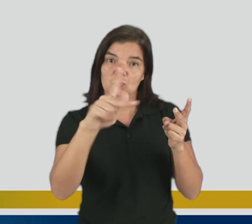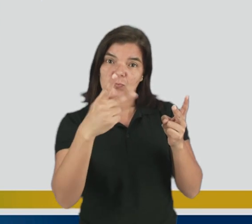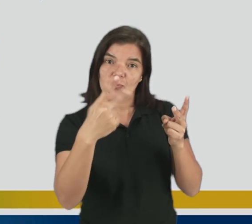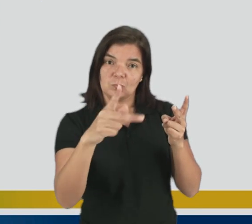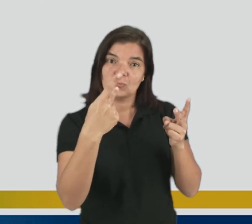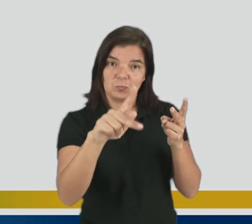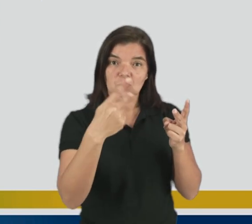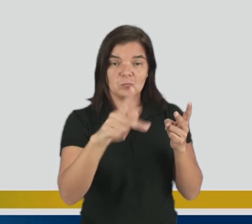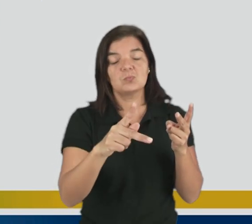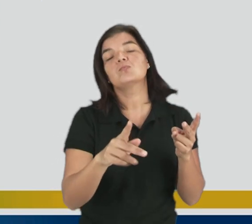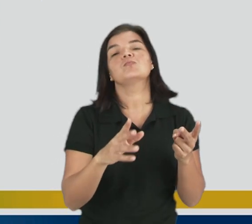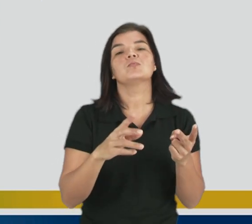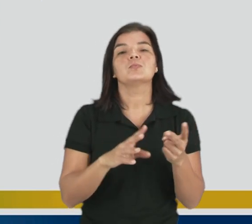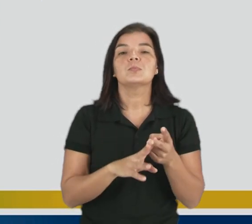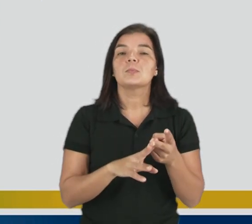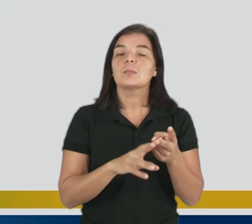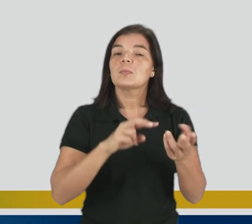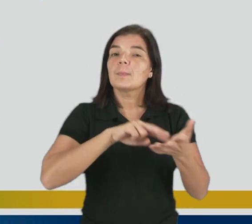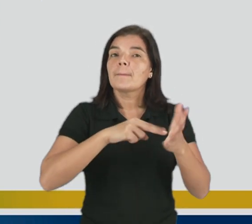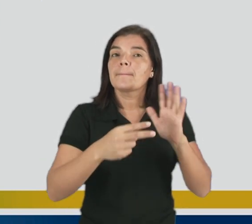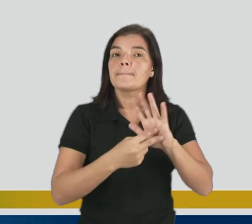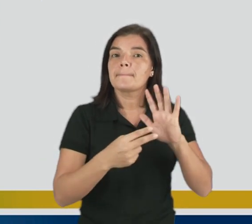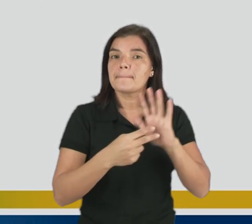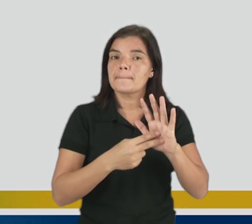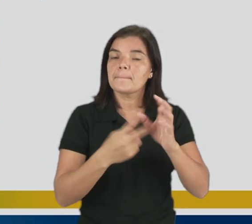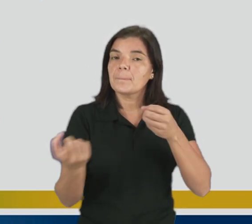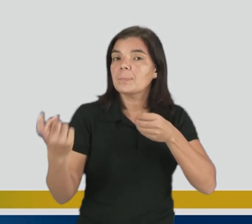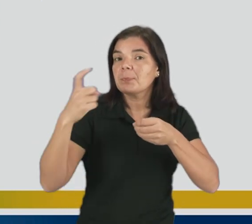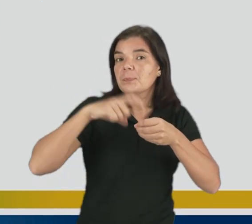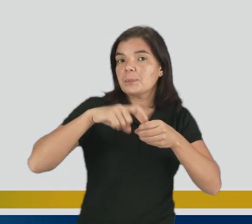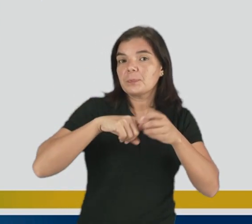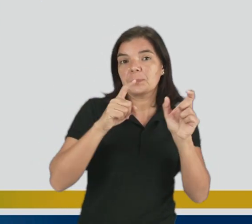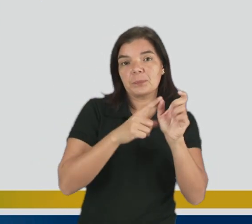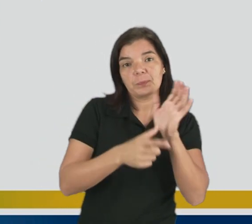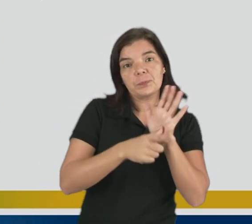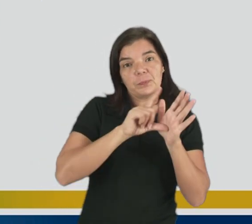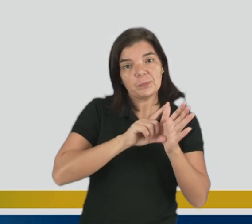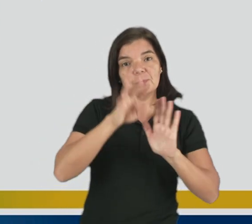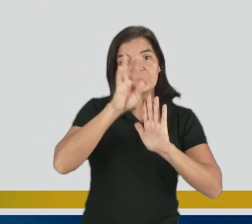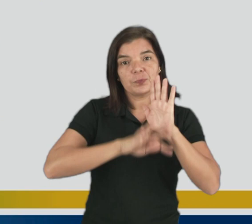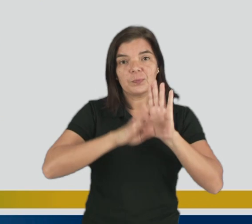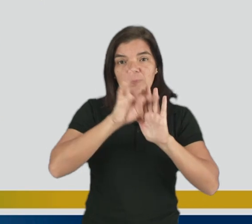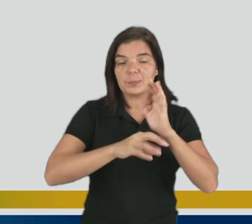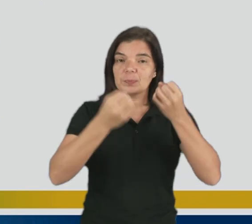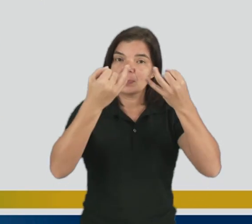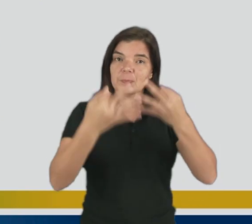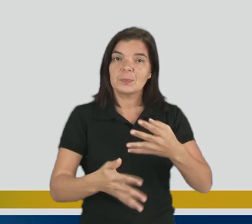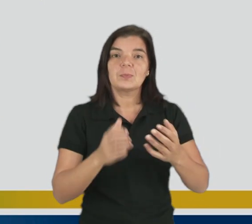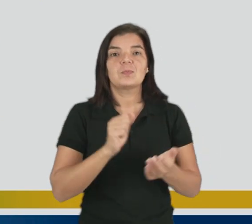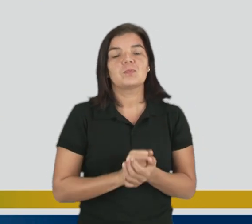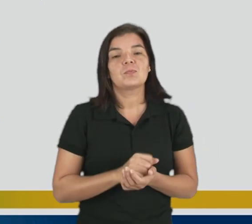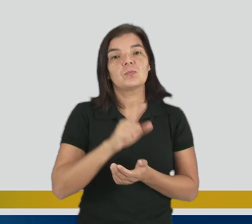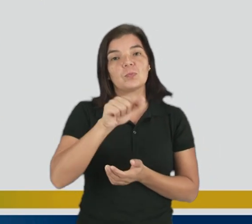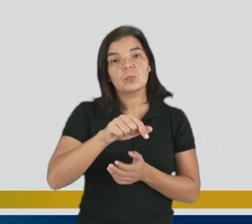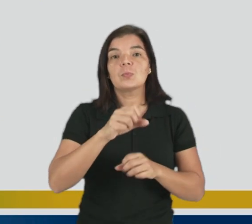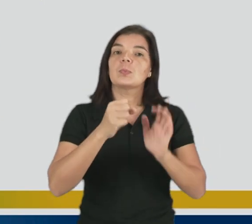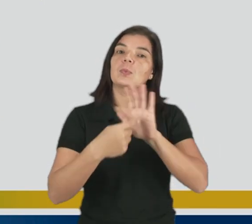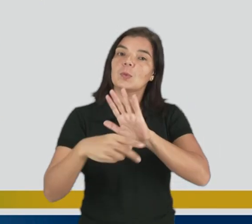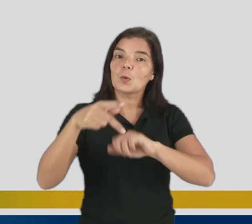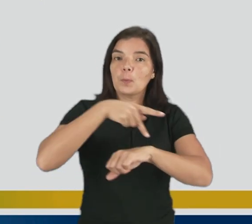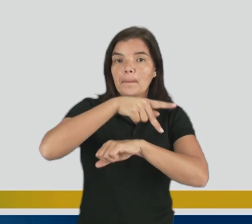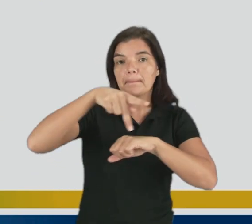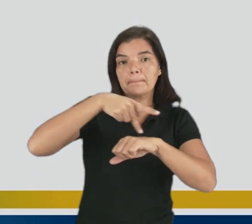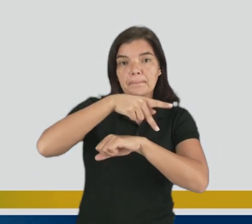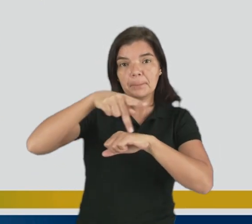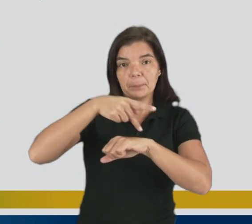que é um pronome possessivo. Esse sua faz uma retomada de uma parte anterior do texto, quando ele diz assim: é o símbolo de que o país